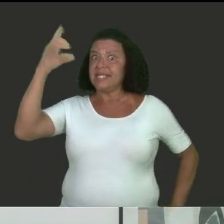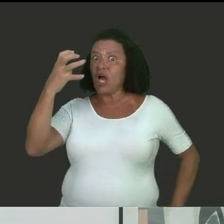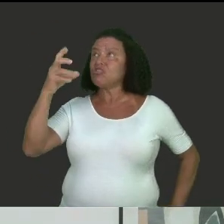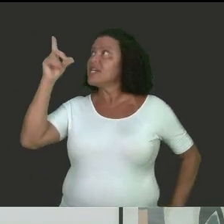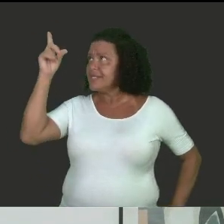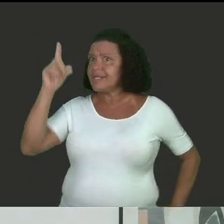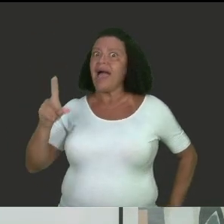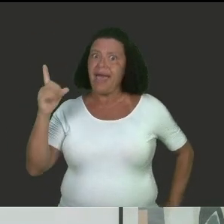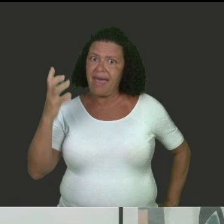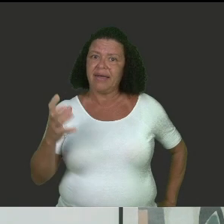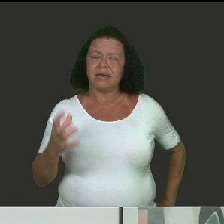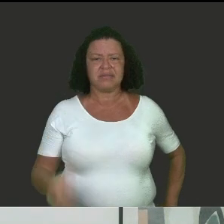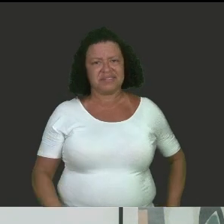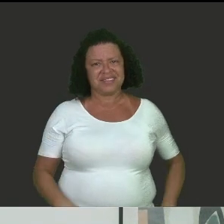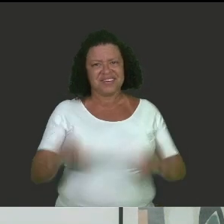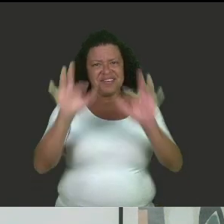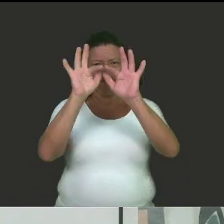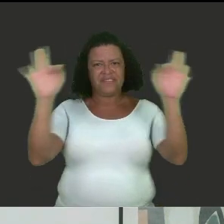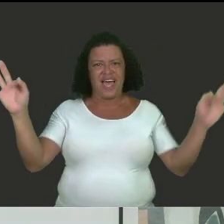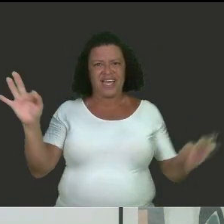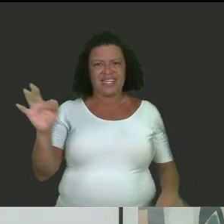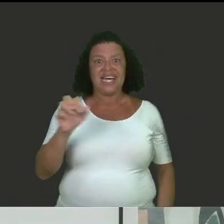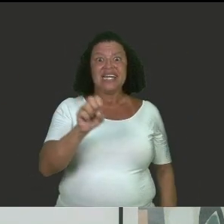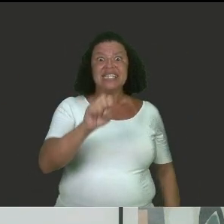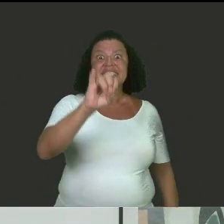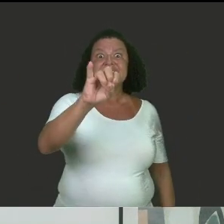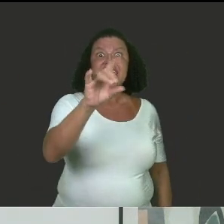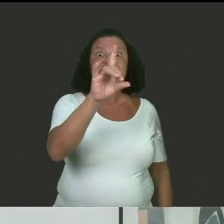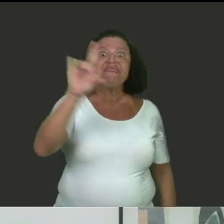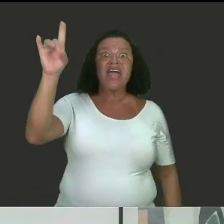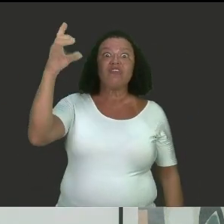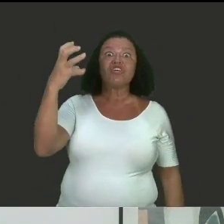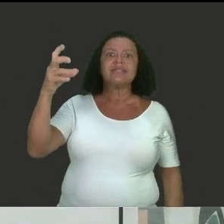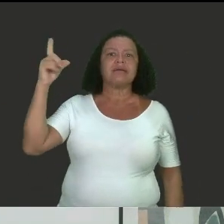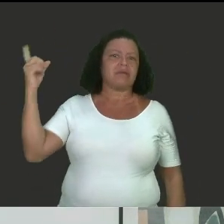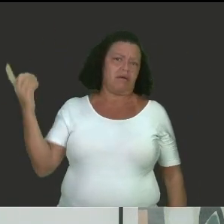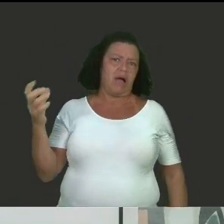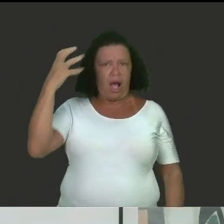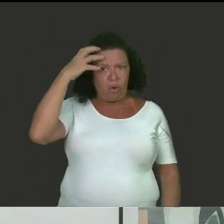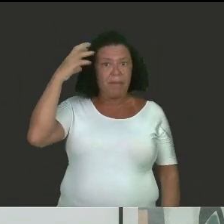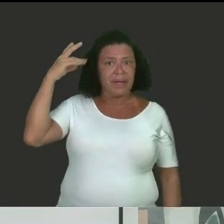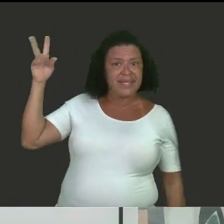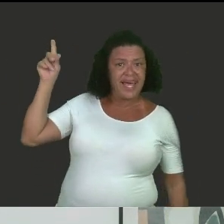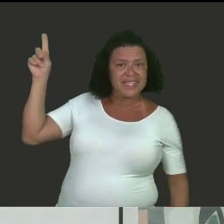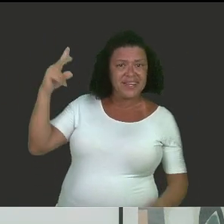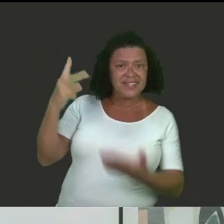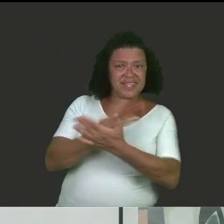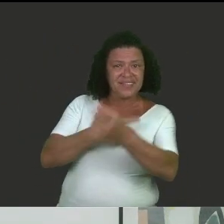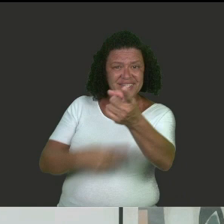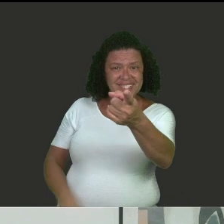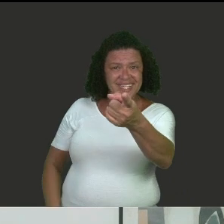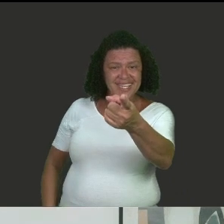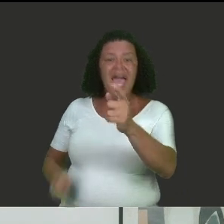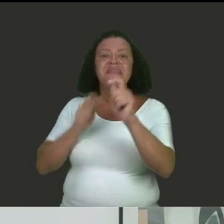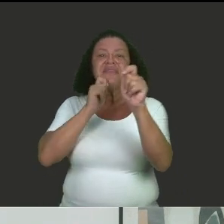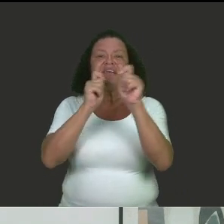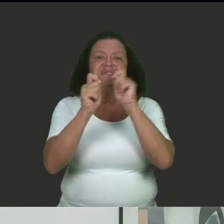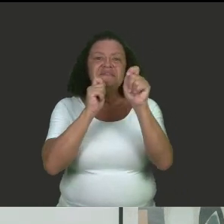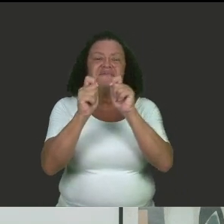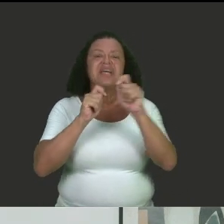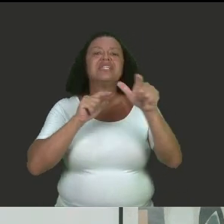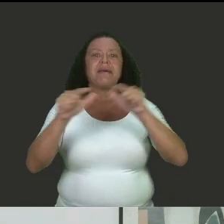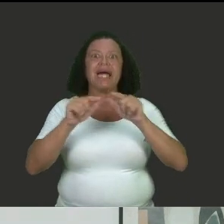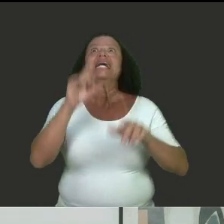não se der bem na prova, a culpa foi de Deus, não foi dela que não estudou. Vai conseguir a entrevista de emprego, se Deus